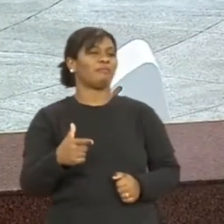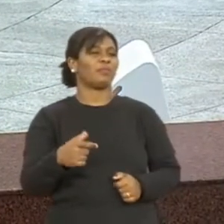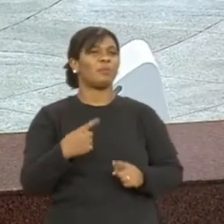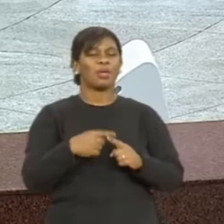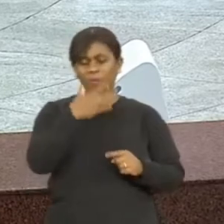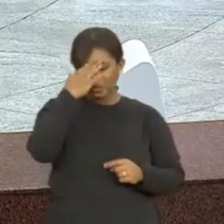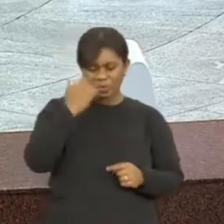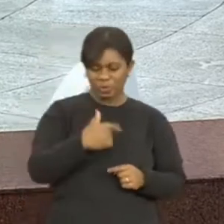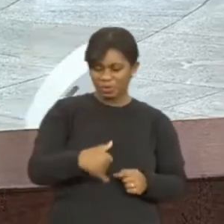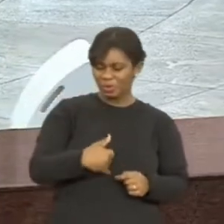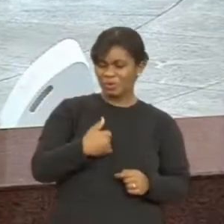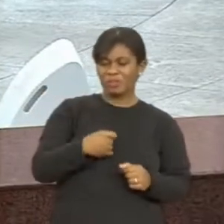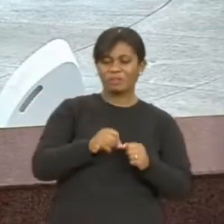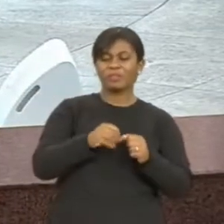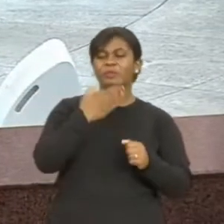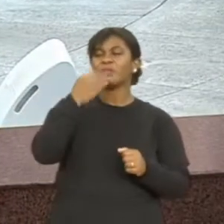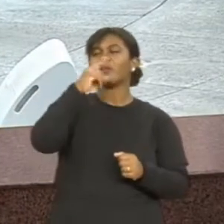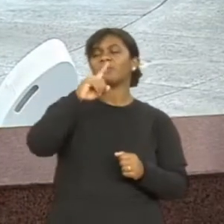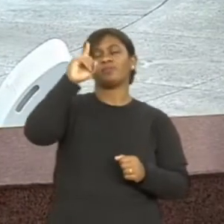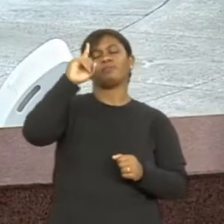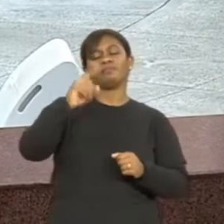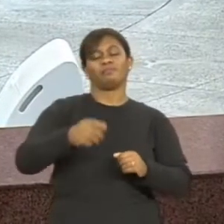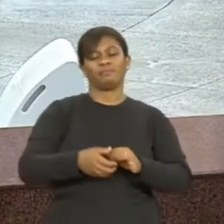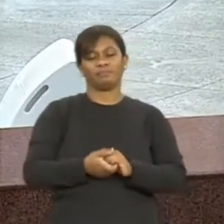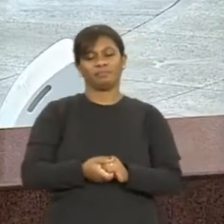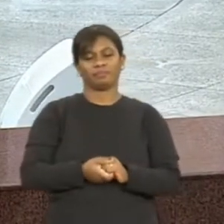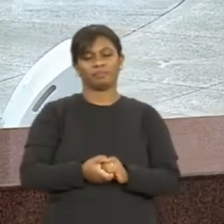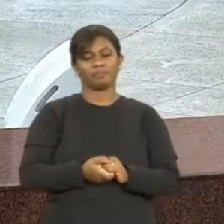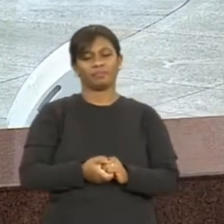para Deus, se entrega totalmente a Deus.